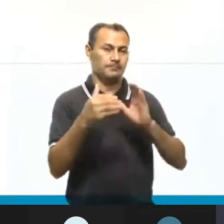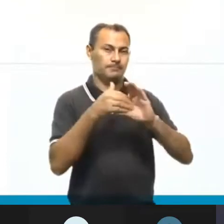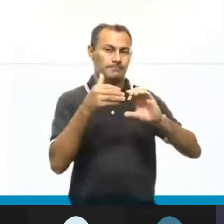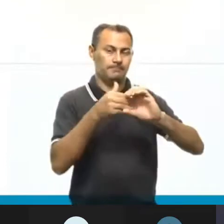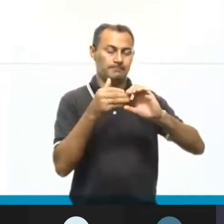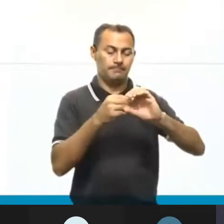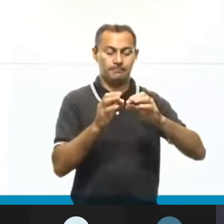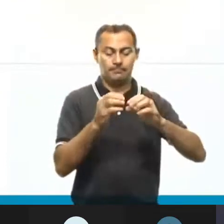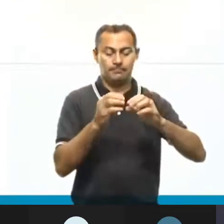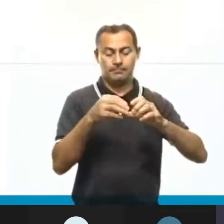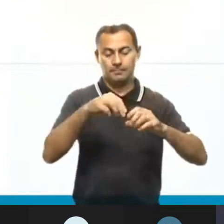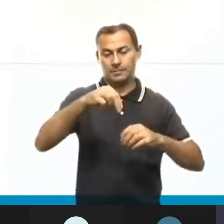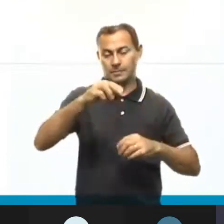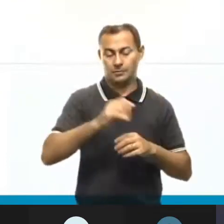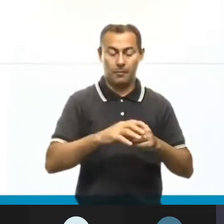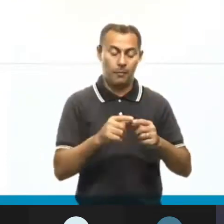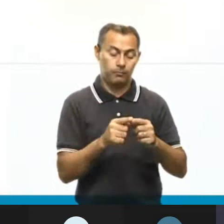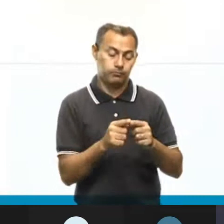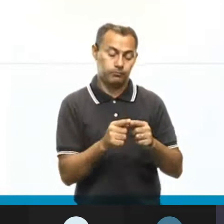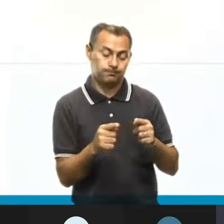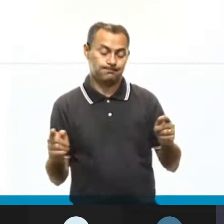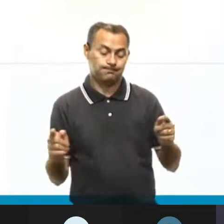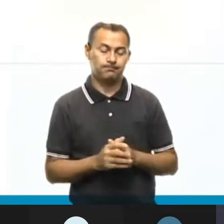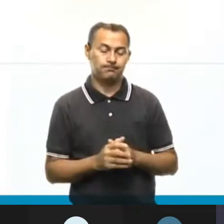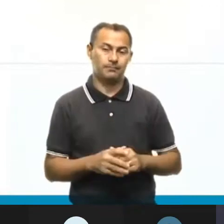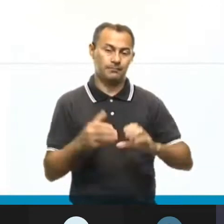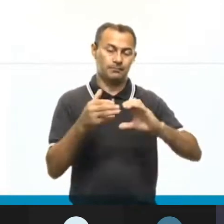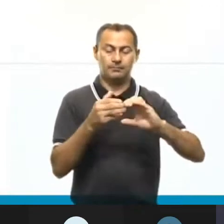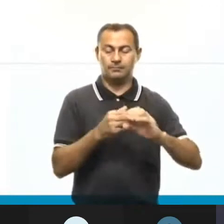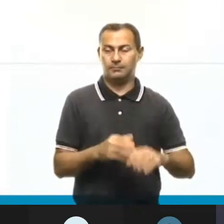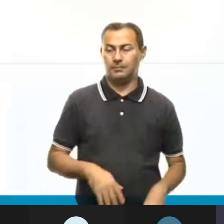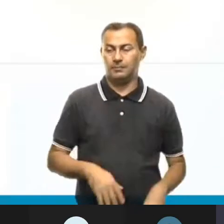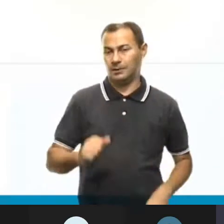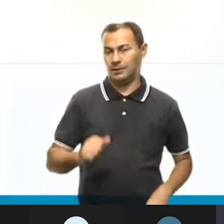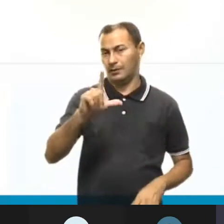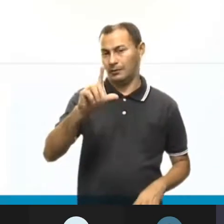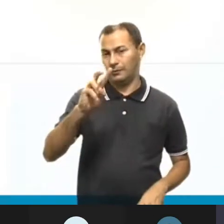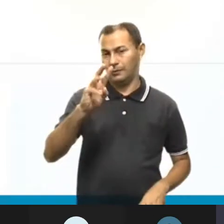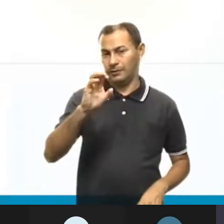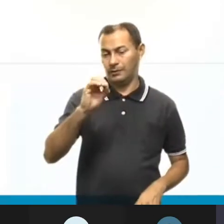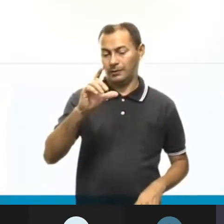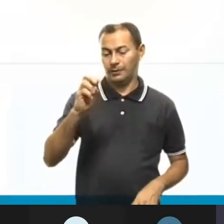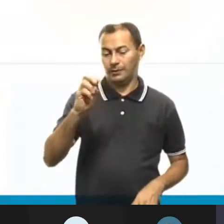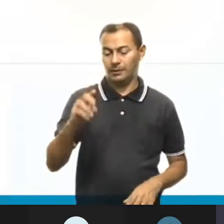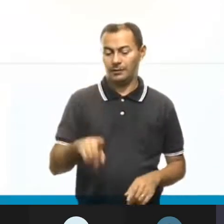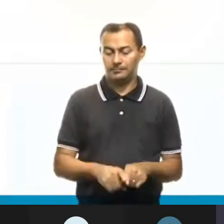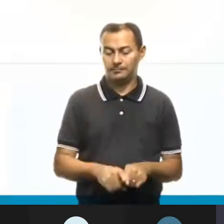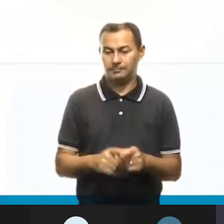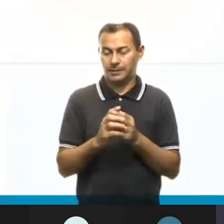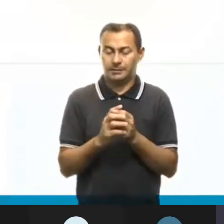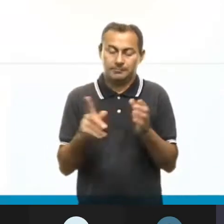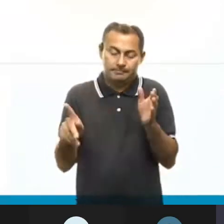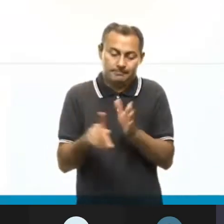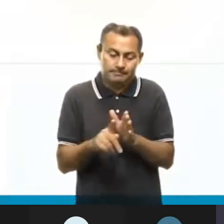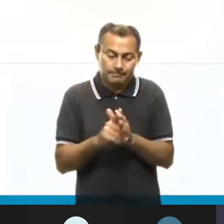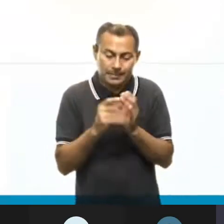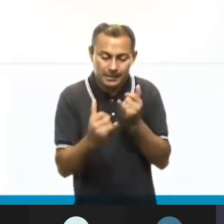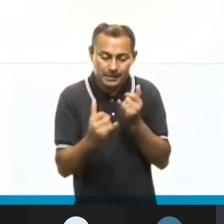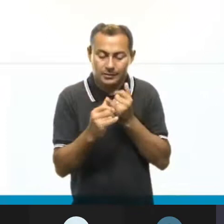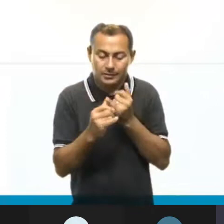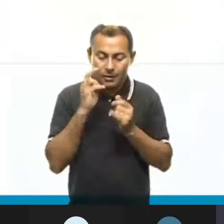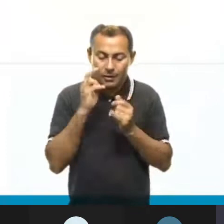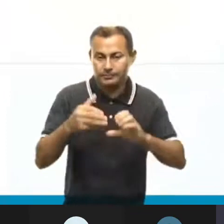essas células com núcleo mais alongado aqui, ó, são as células alveolares do tipo 1, ó. Aqui a gente tem uma bem típica aqui,